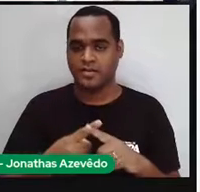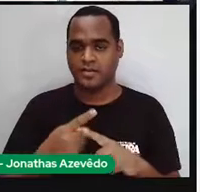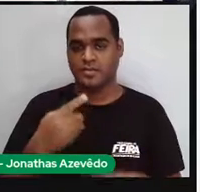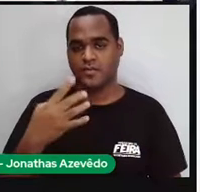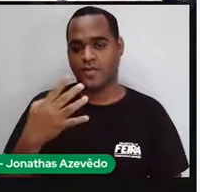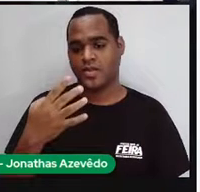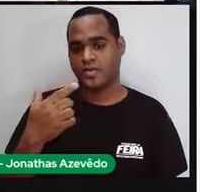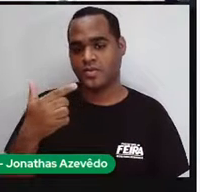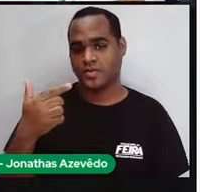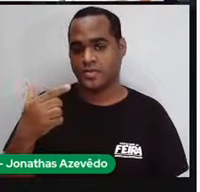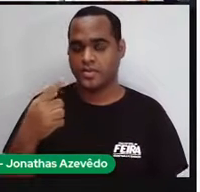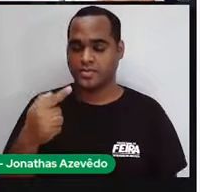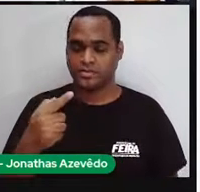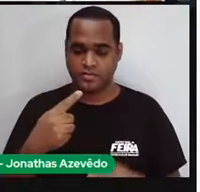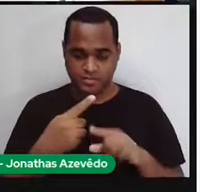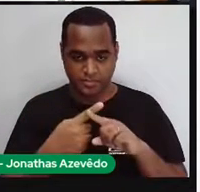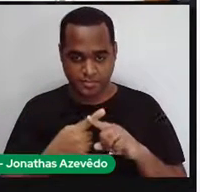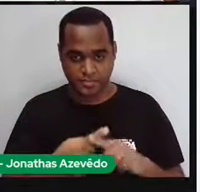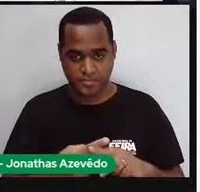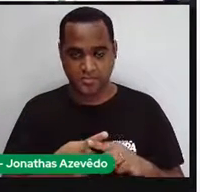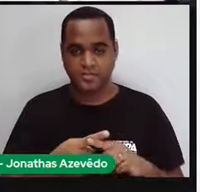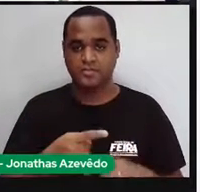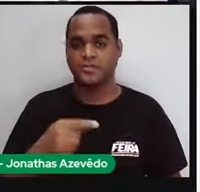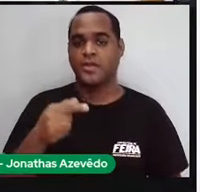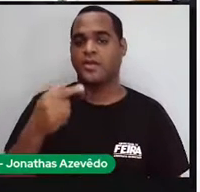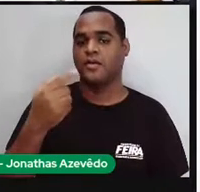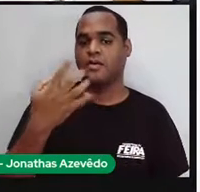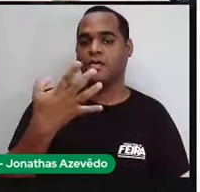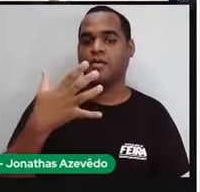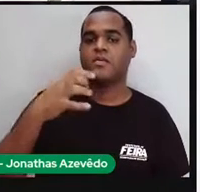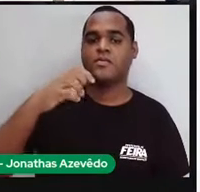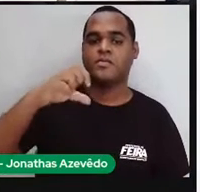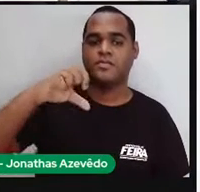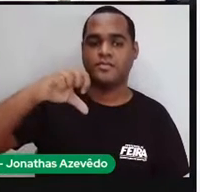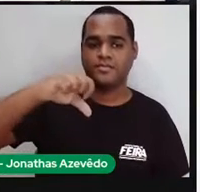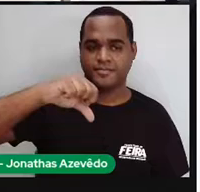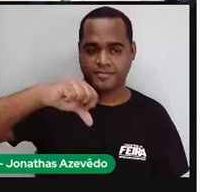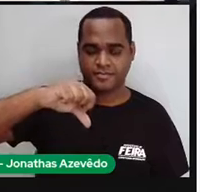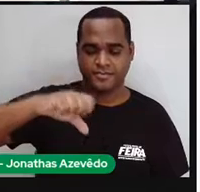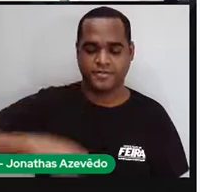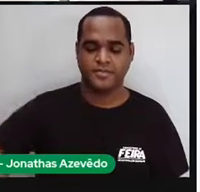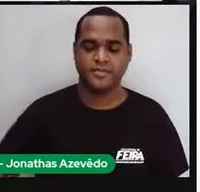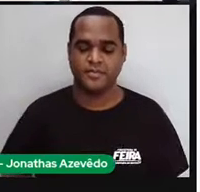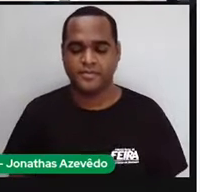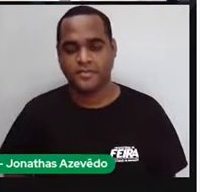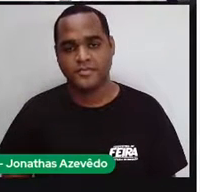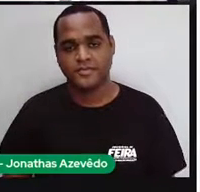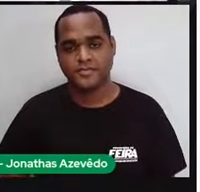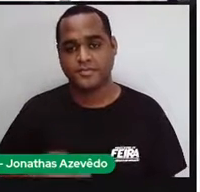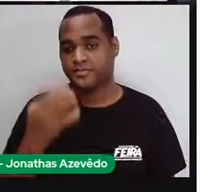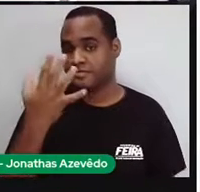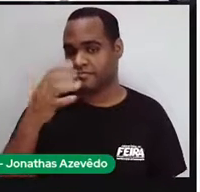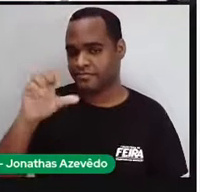x64 27 X7 40 com